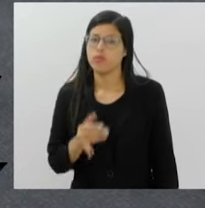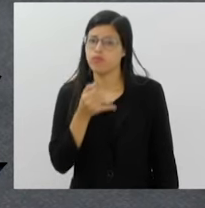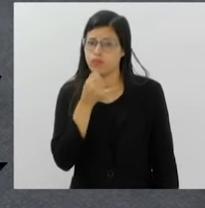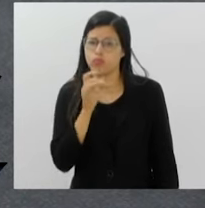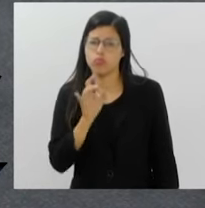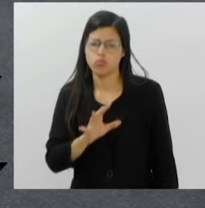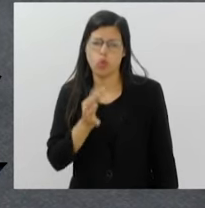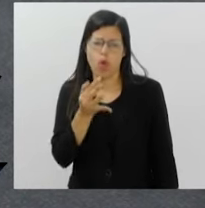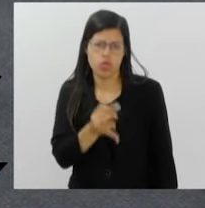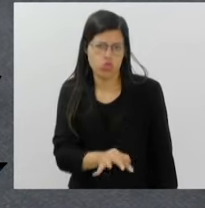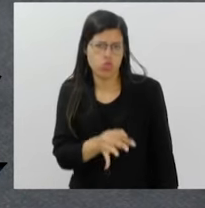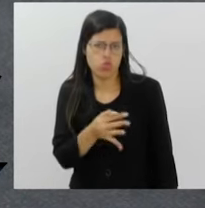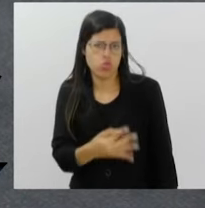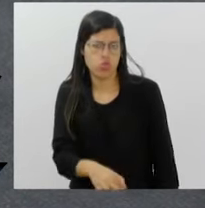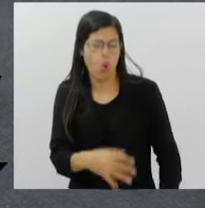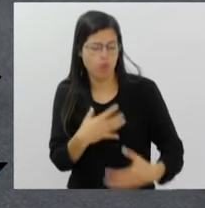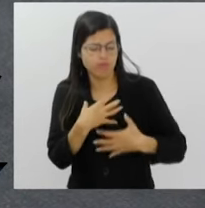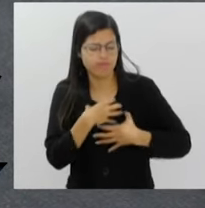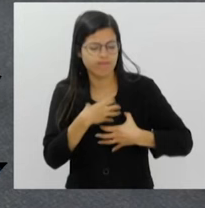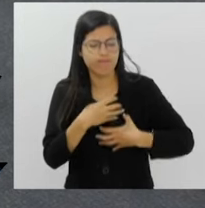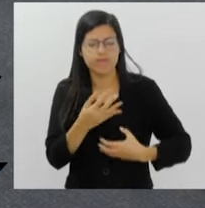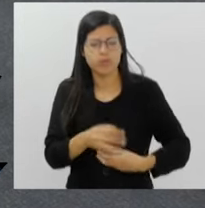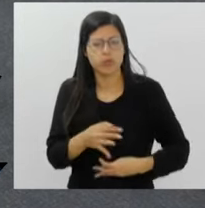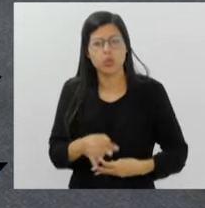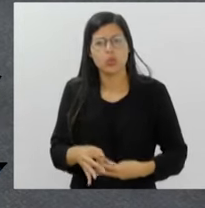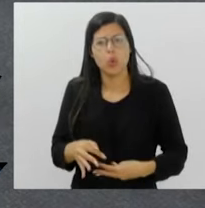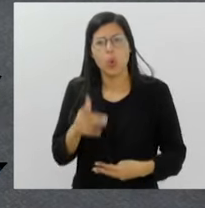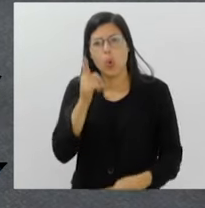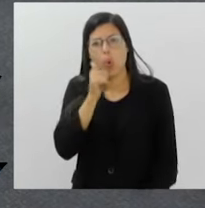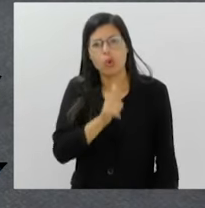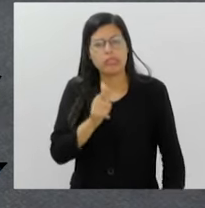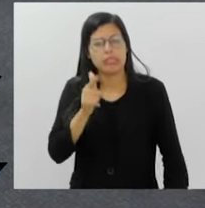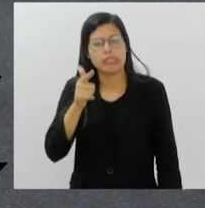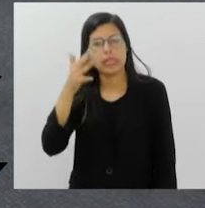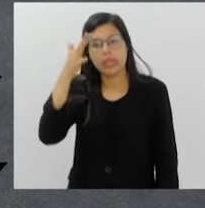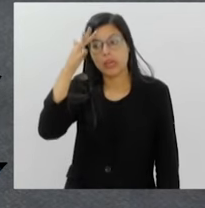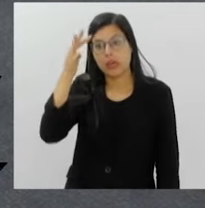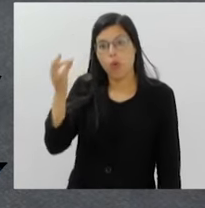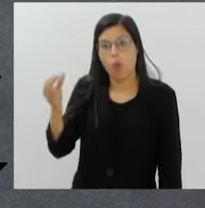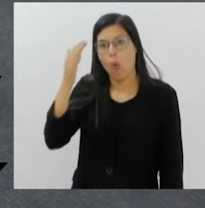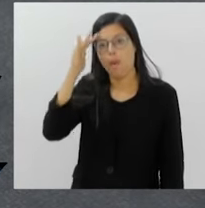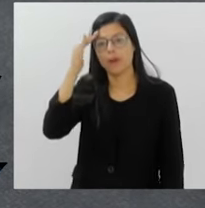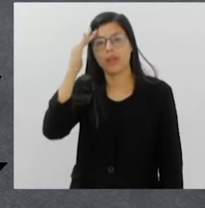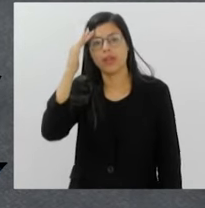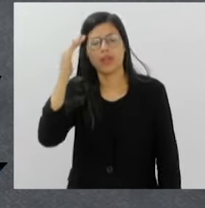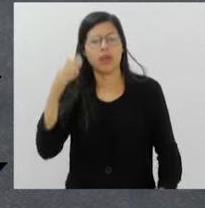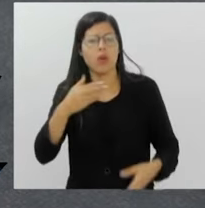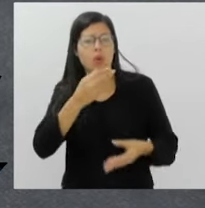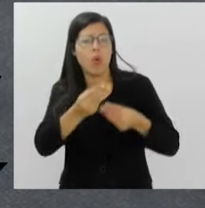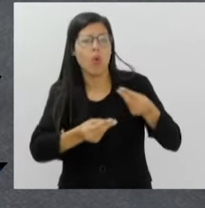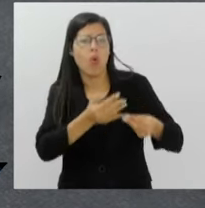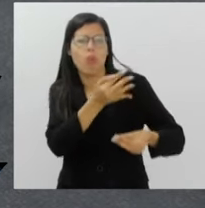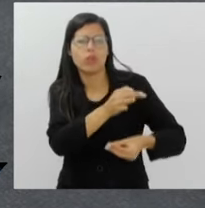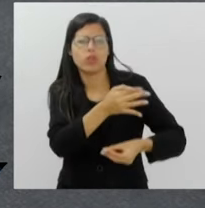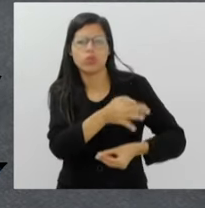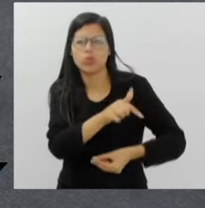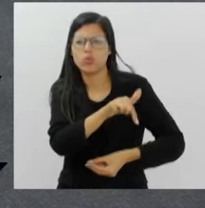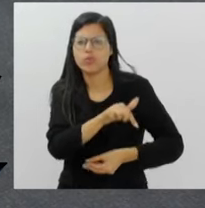Só a dor gera compreensão. Mas qual é E a dor dessa família que perdeu um ente